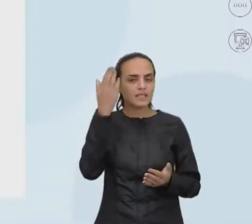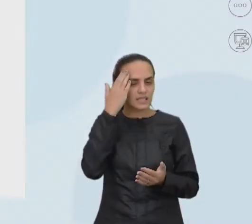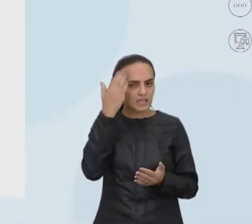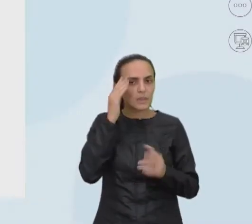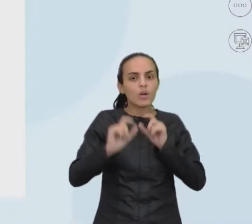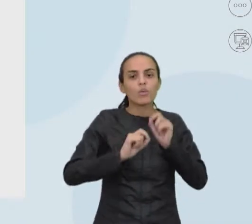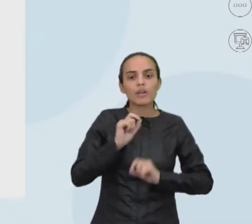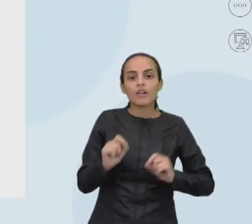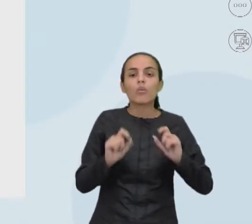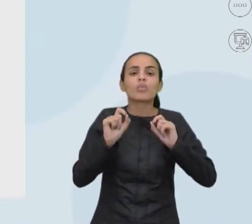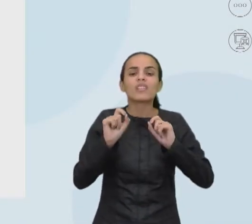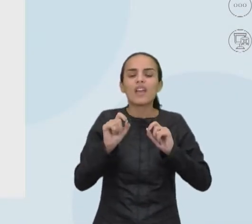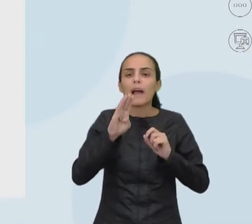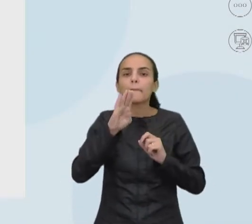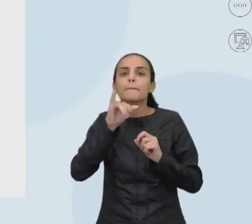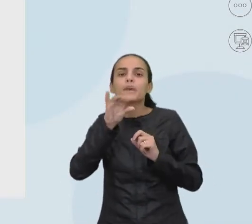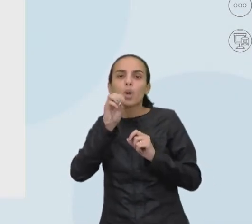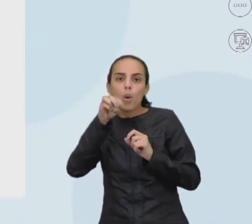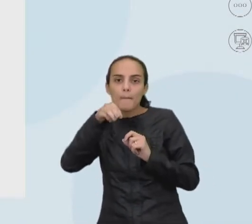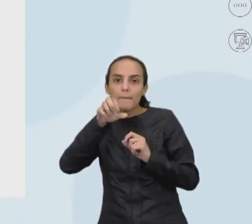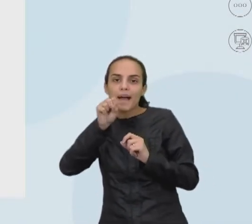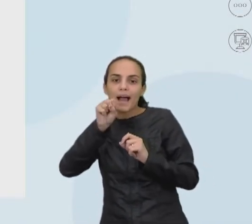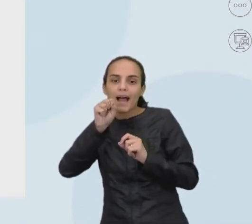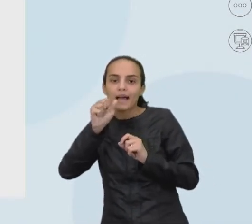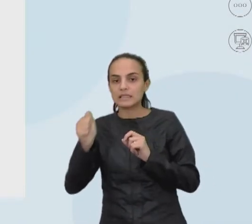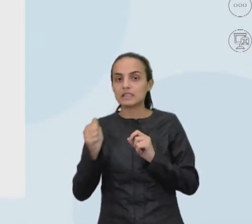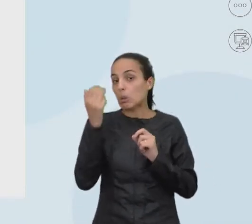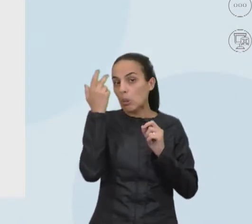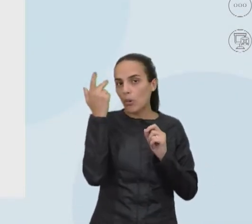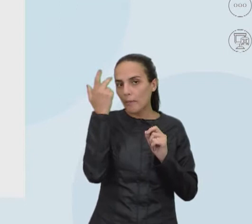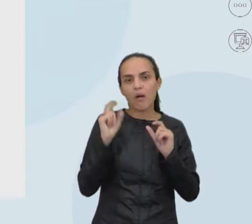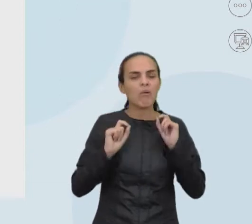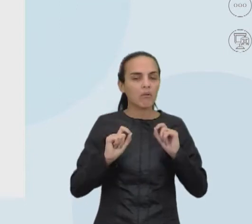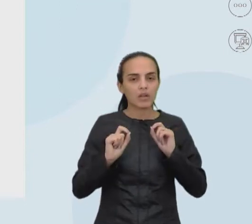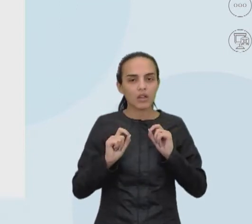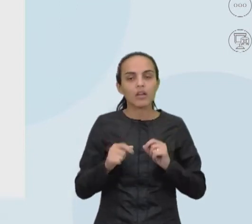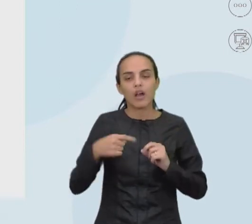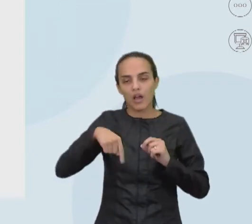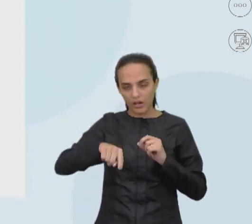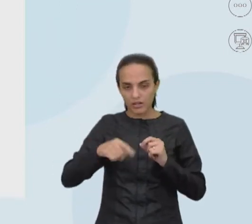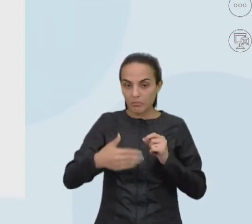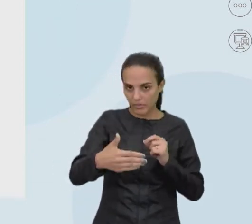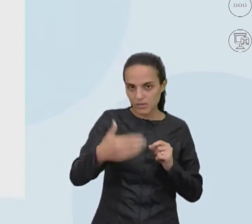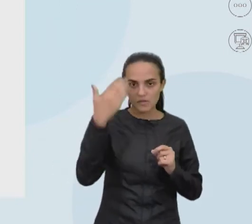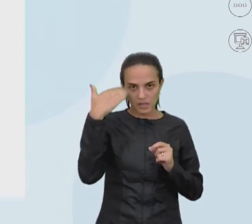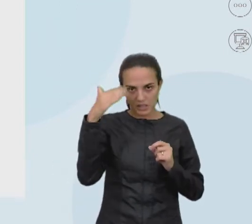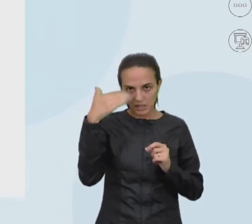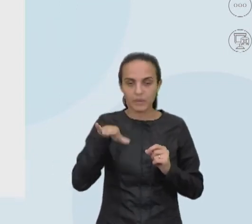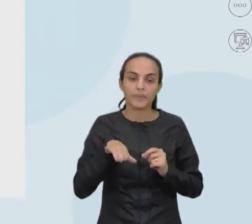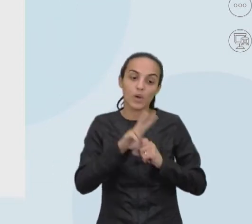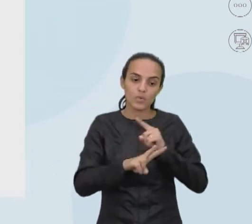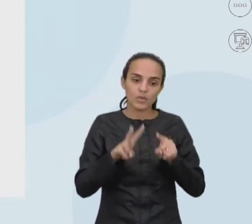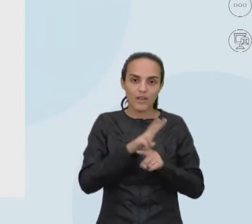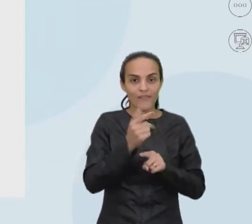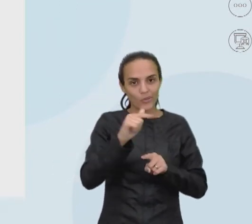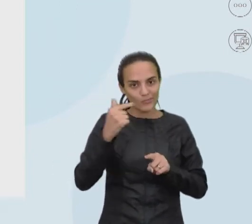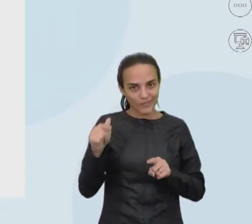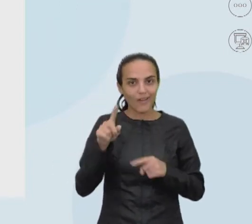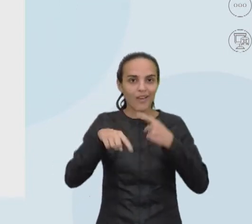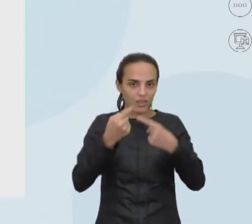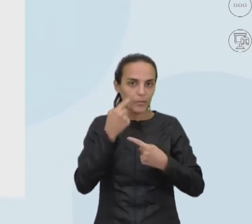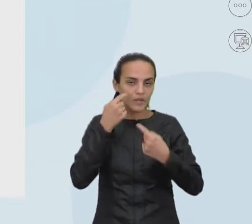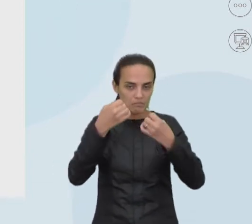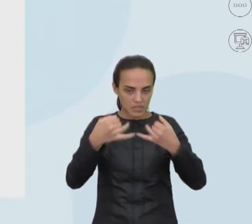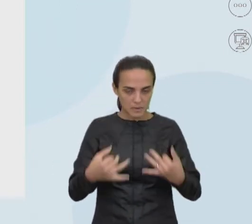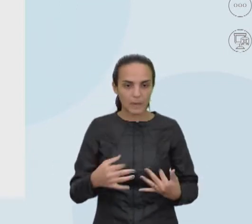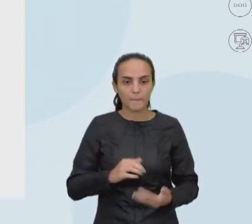biomassa tradicional, que também ela já é biomassa, mas não é sustentável. A gente vai falar um pouquinho